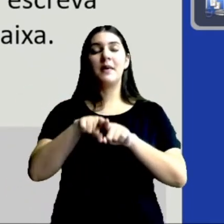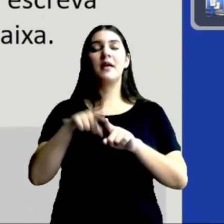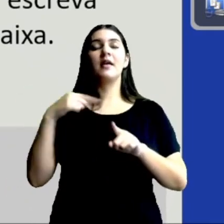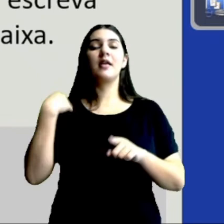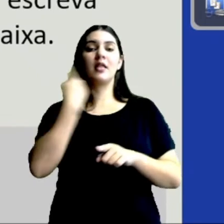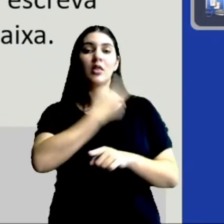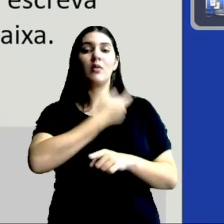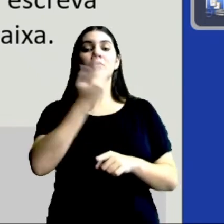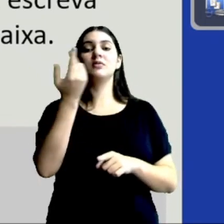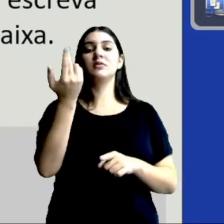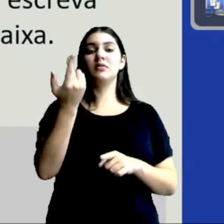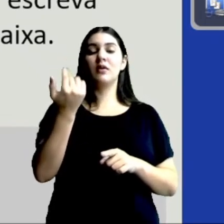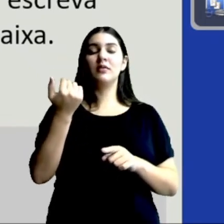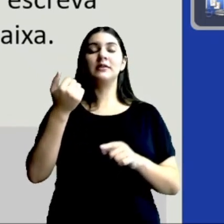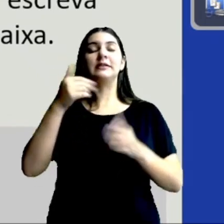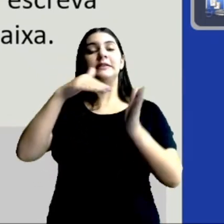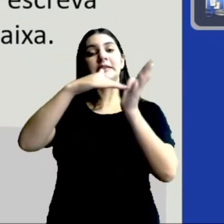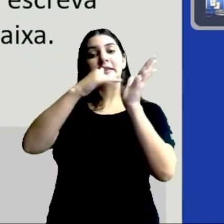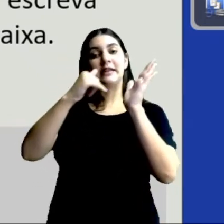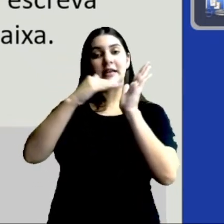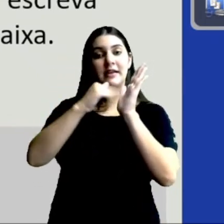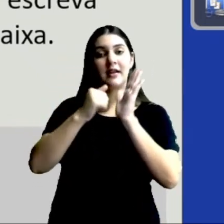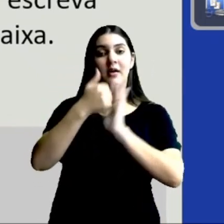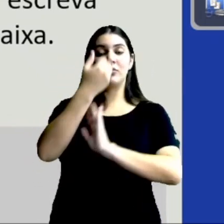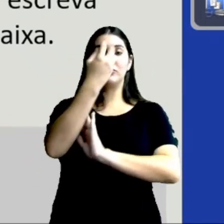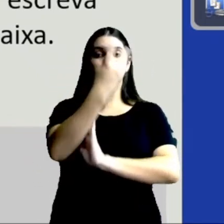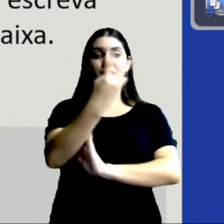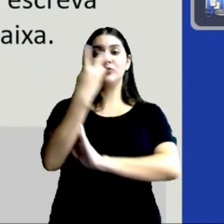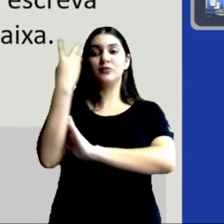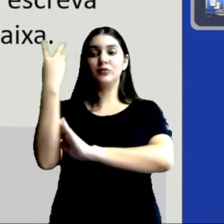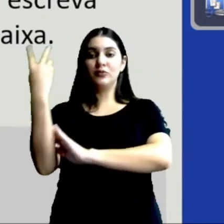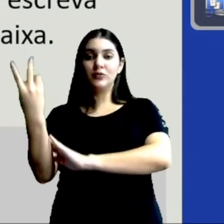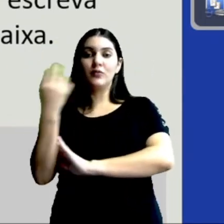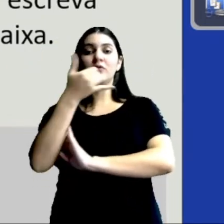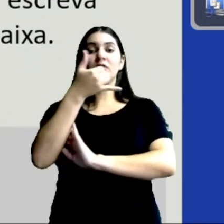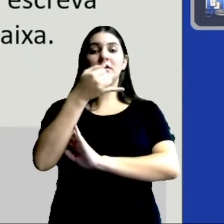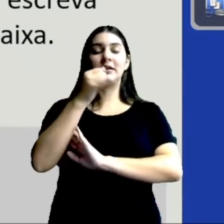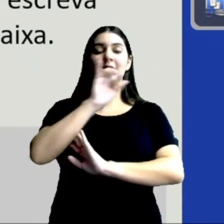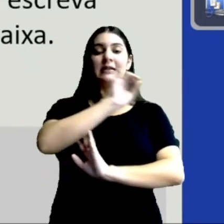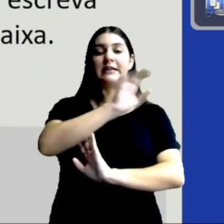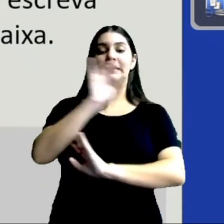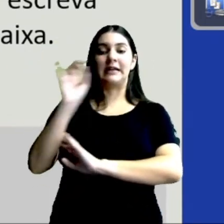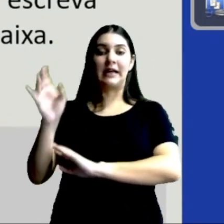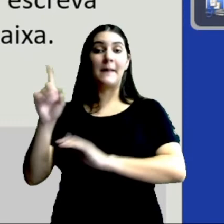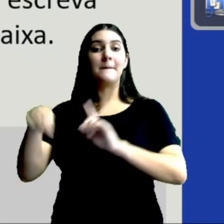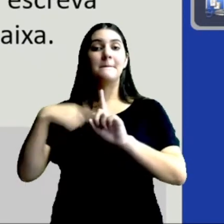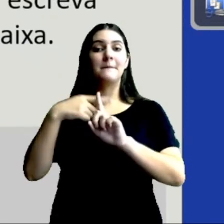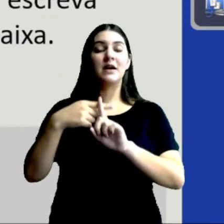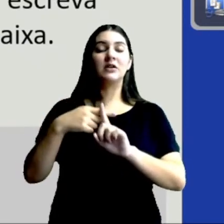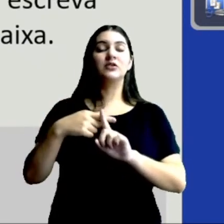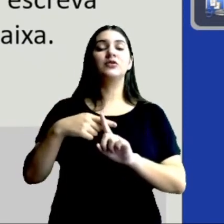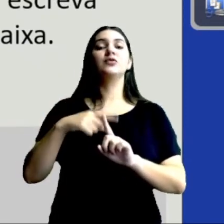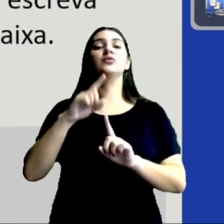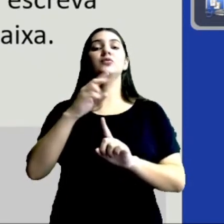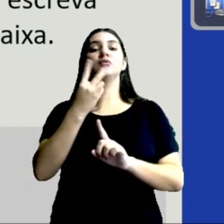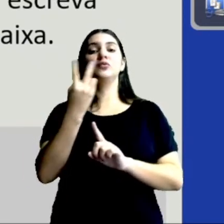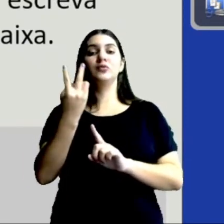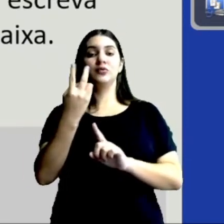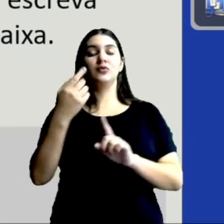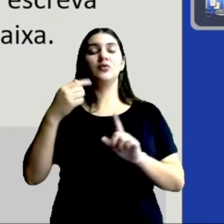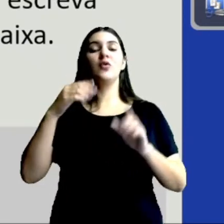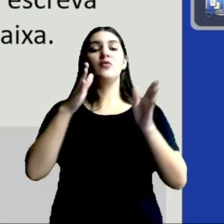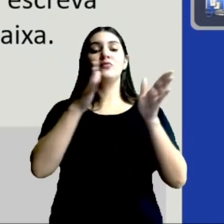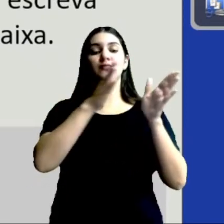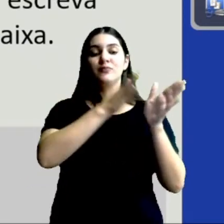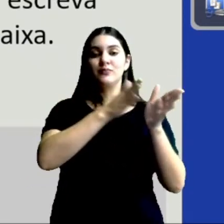igualdade, tá? Tiramos 2 canetas de cada lado. Mas nos 2 lados também não tem caixas completas